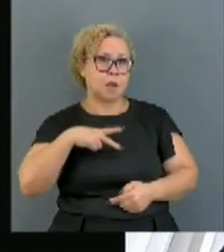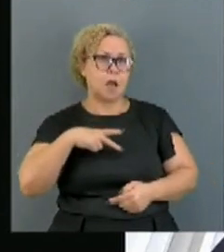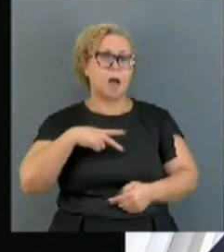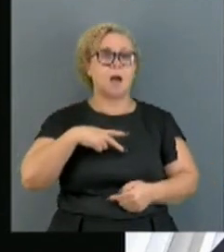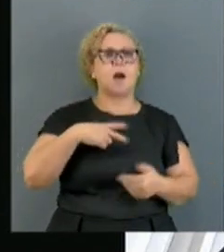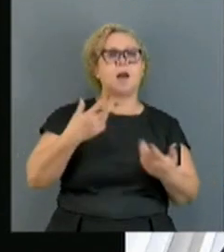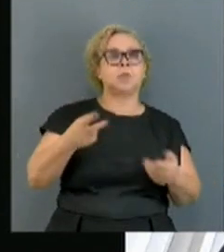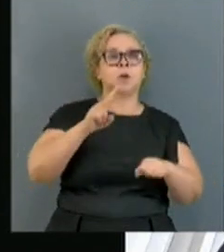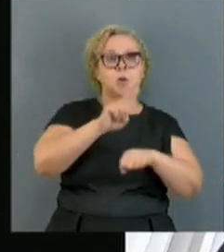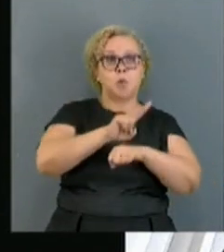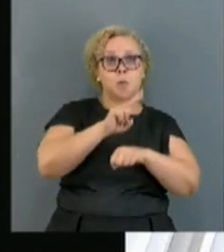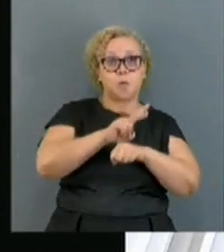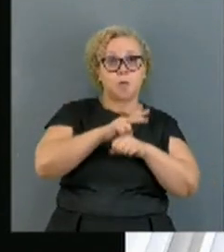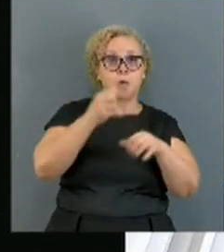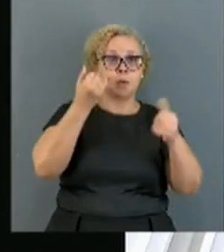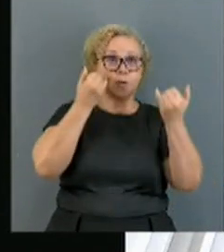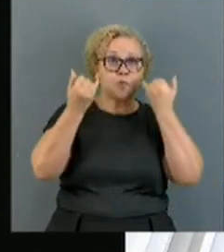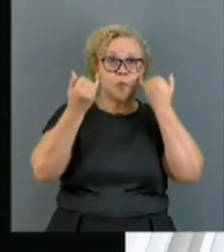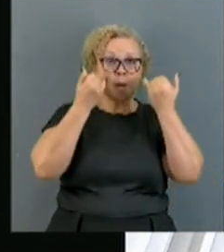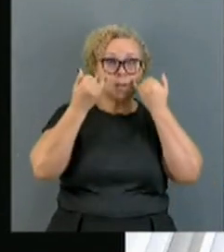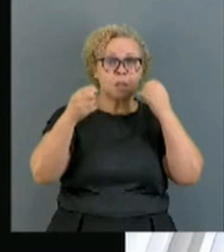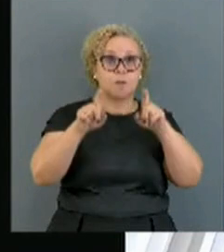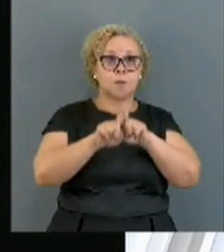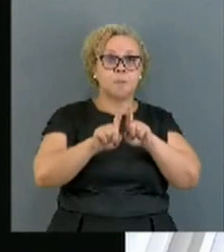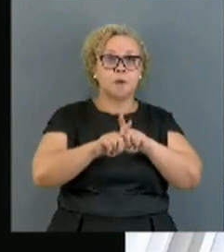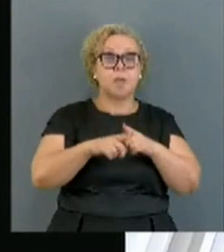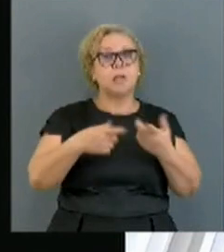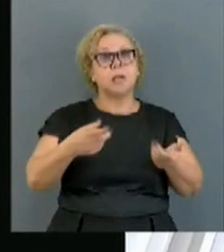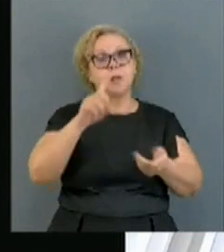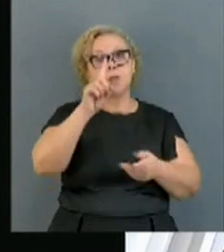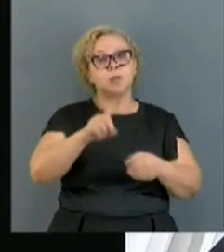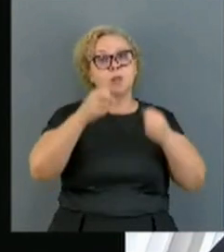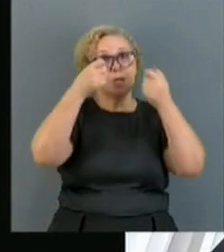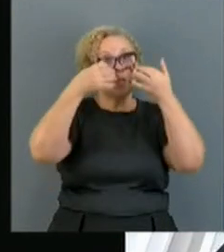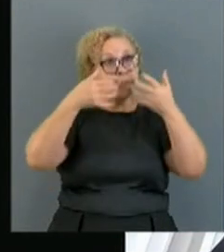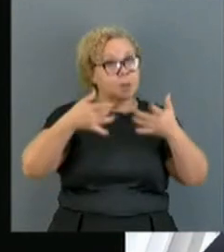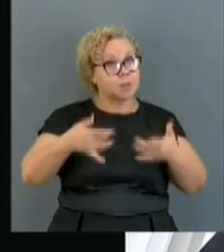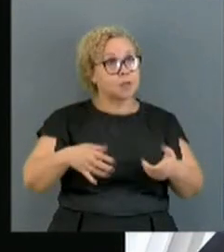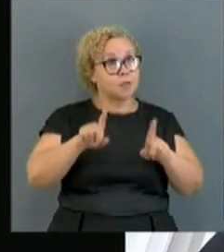PL, e, por outro lado, o direito à explicação, né?